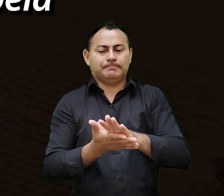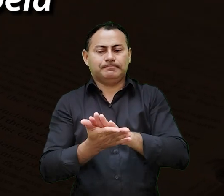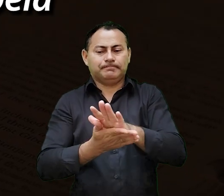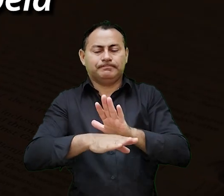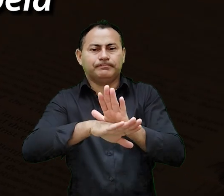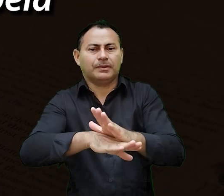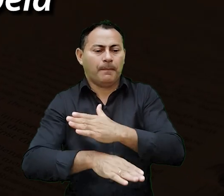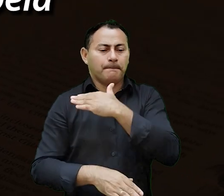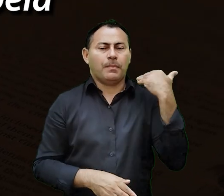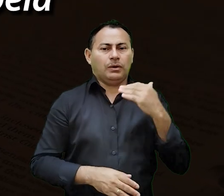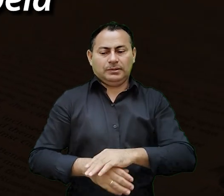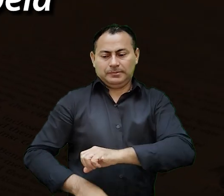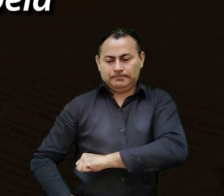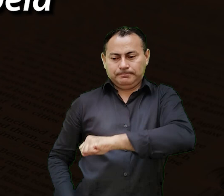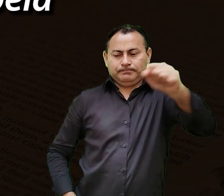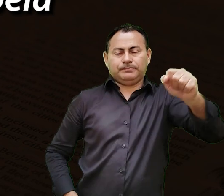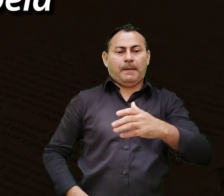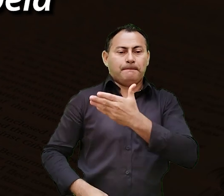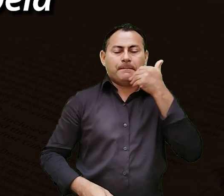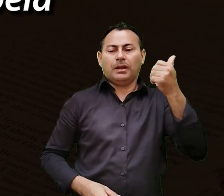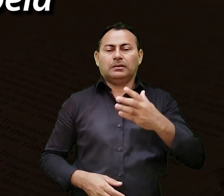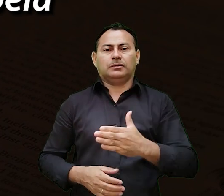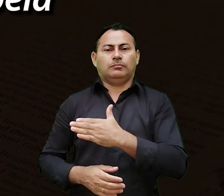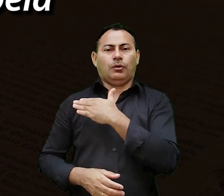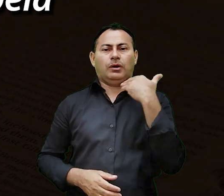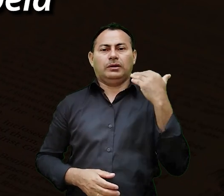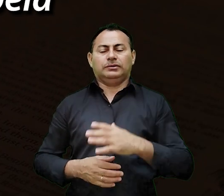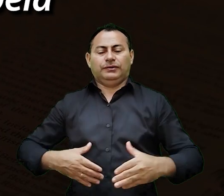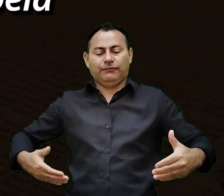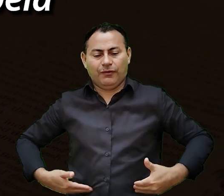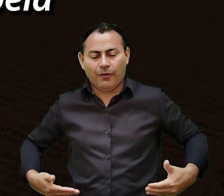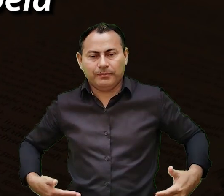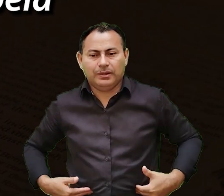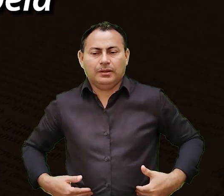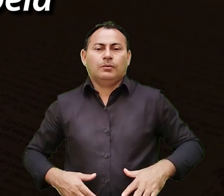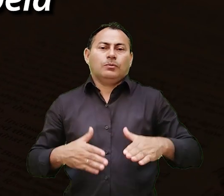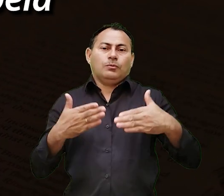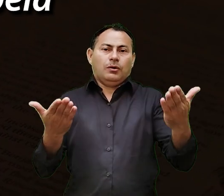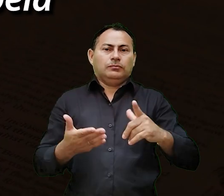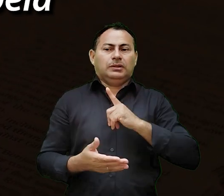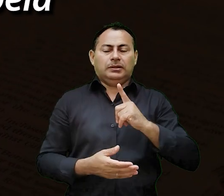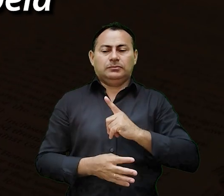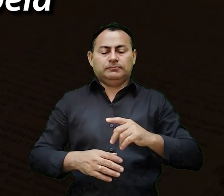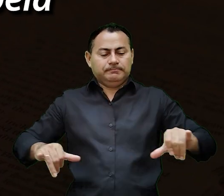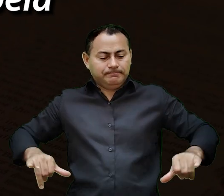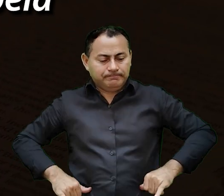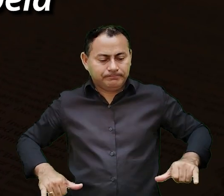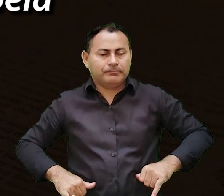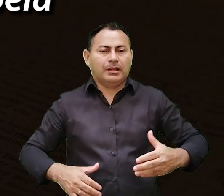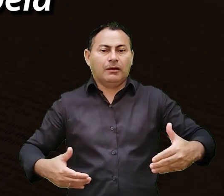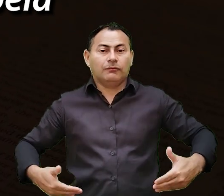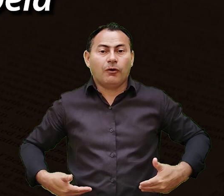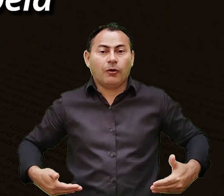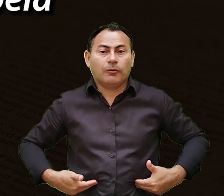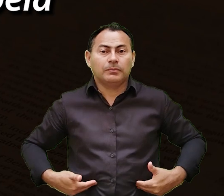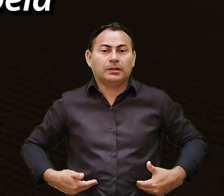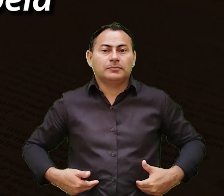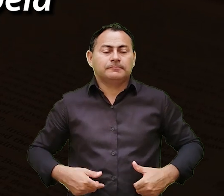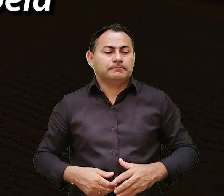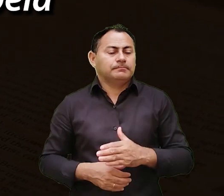socorresse. Os que foram mortos à espada estão melhor do que os que morreram de fome, os quais, tendo sido torturados pela